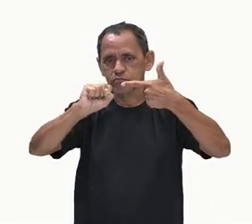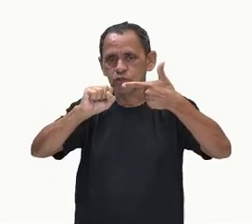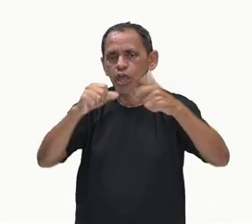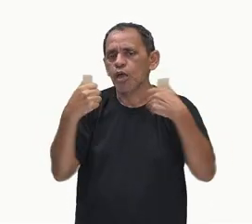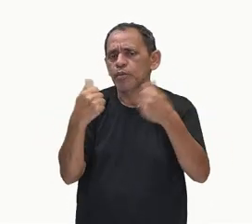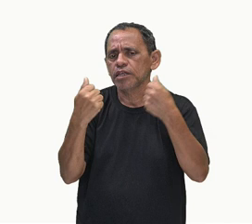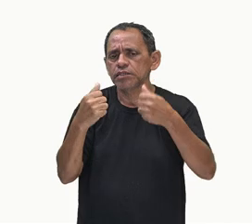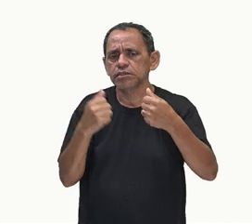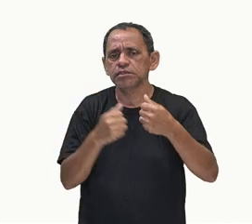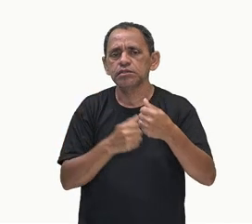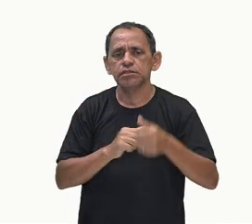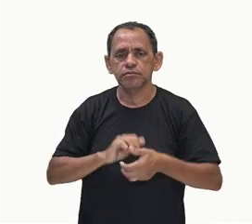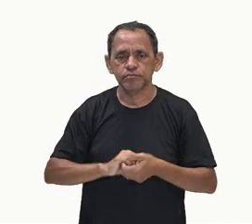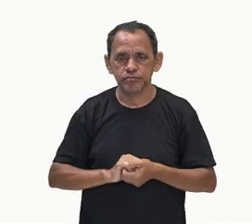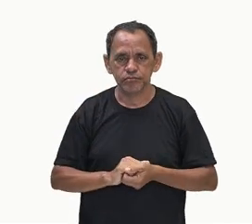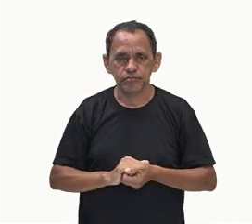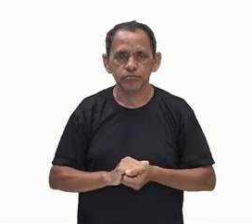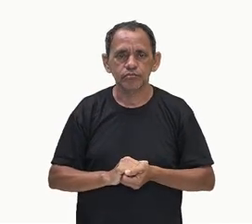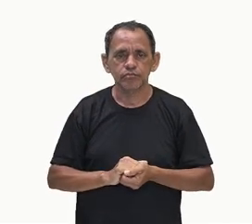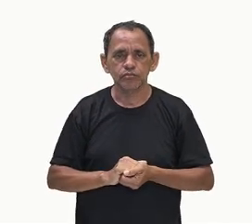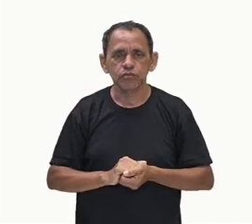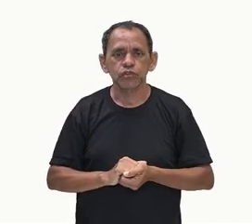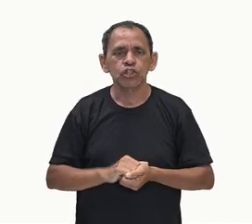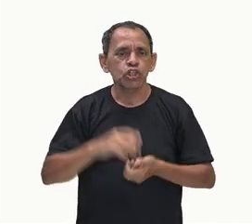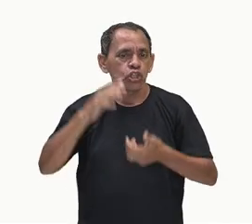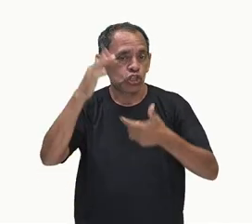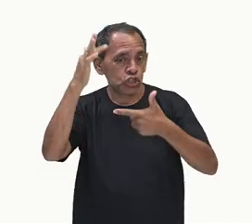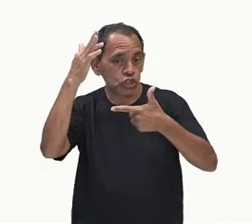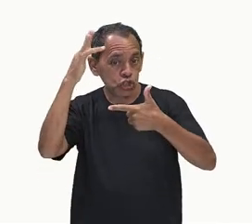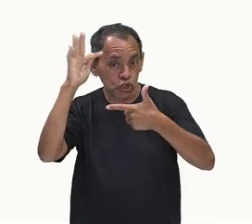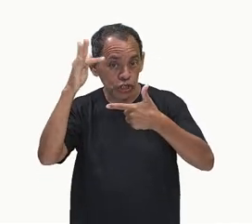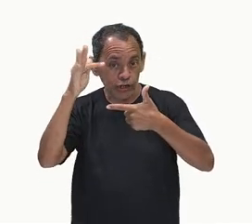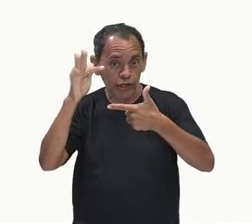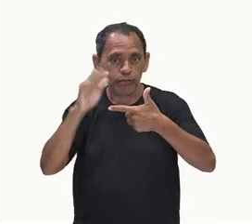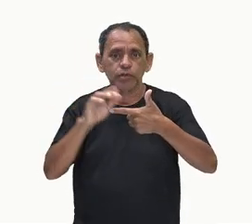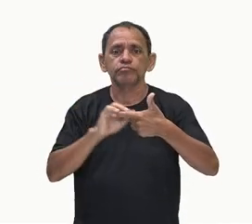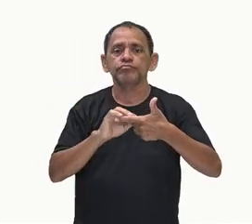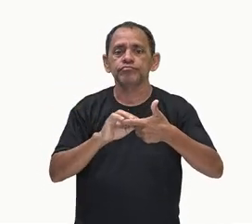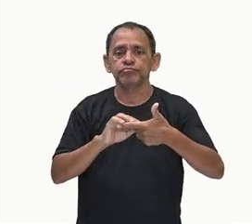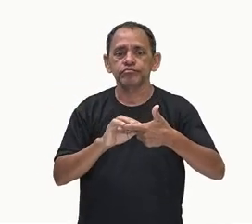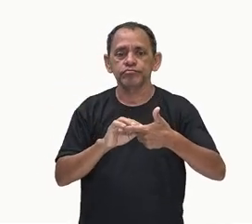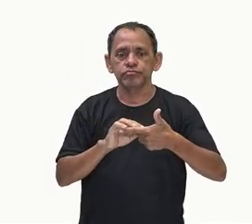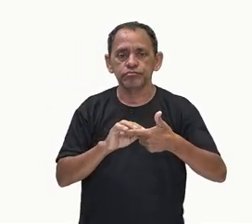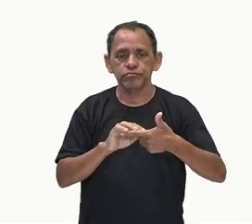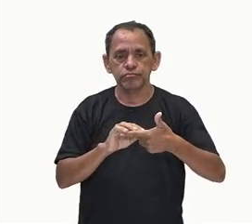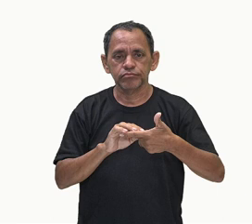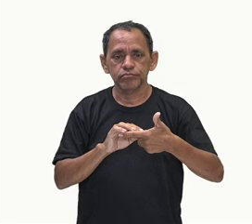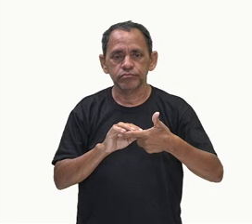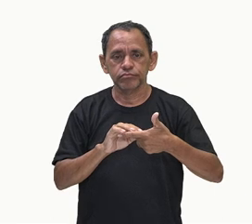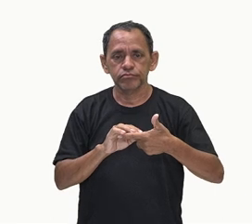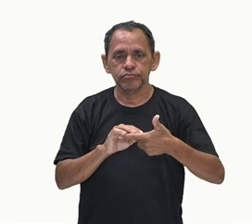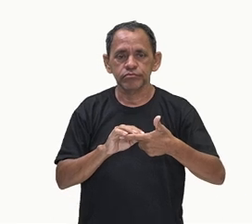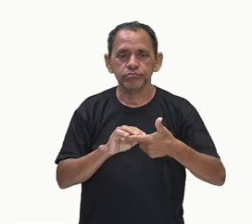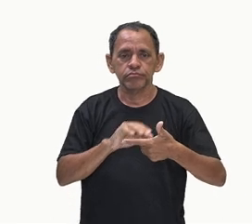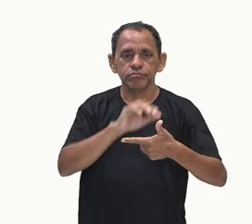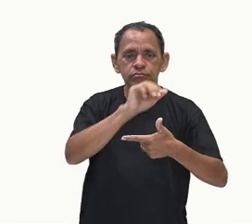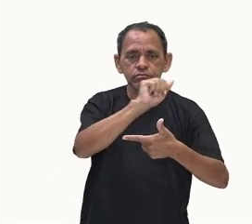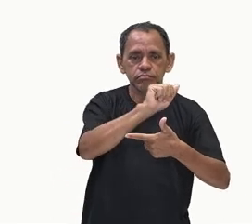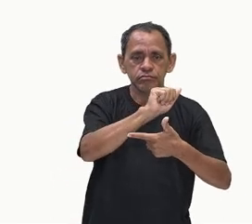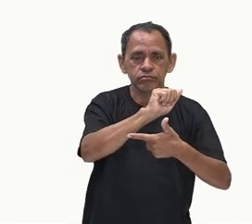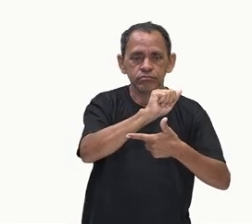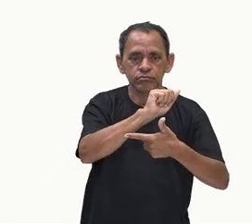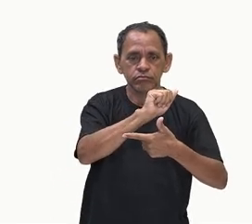parte é igual ao teorema de Pitágoras a a quadrado o lado que está faltando é o a b é um lado que a gente